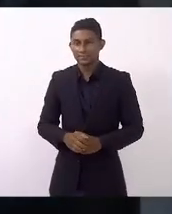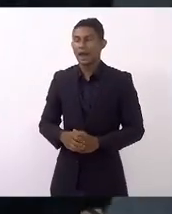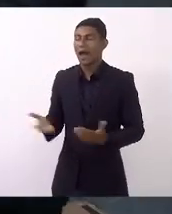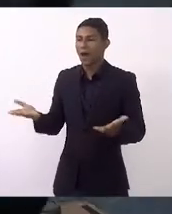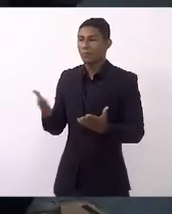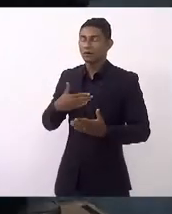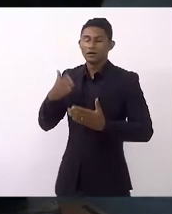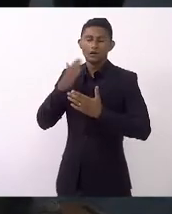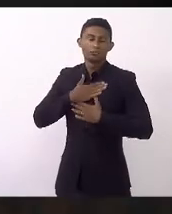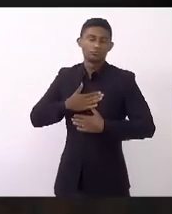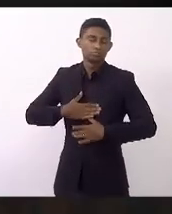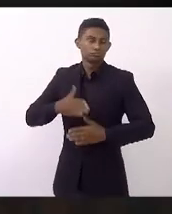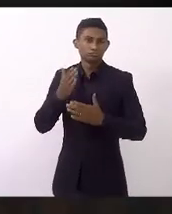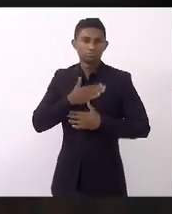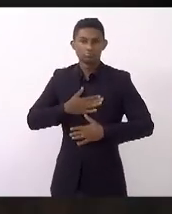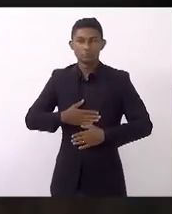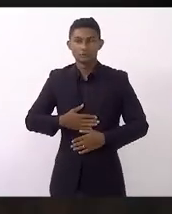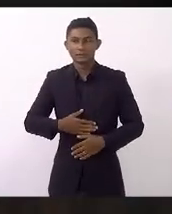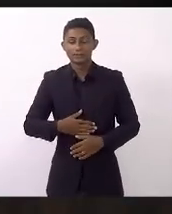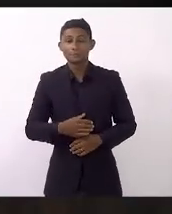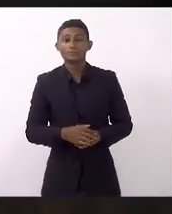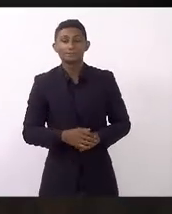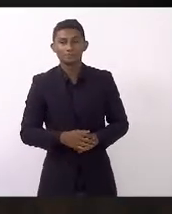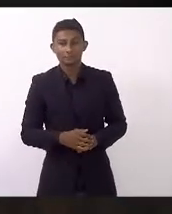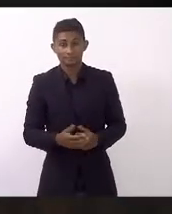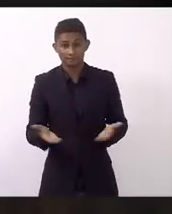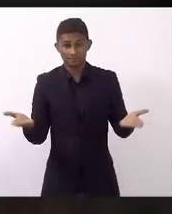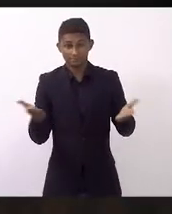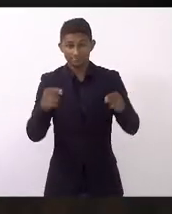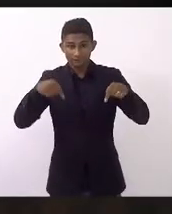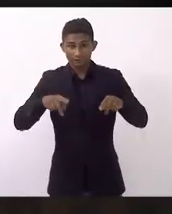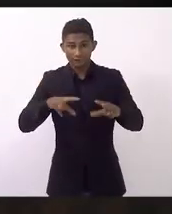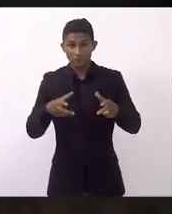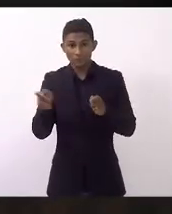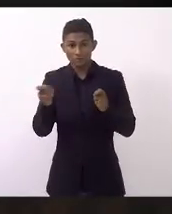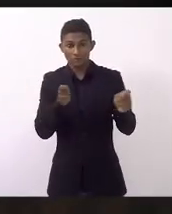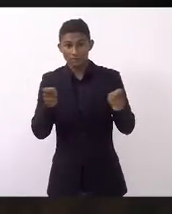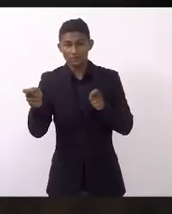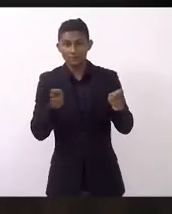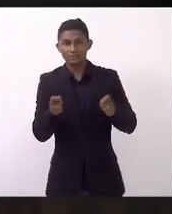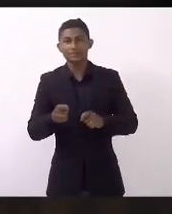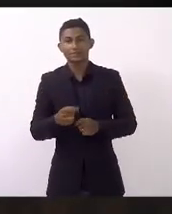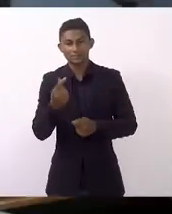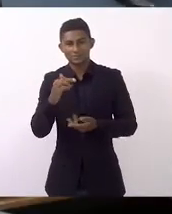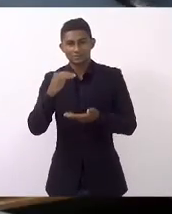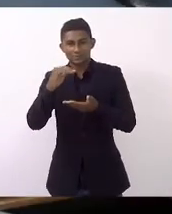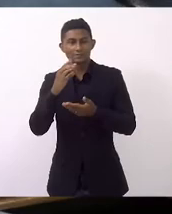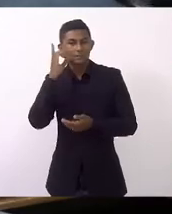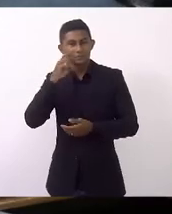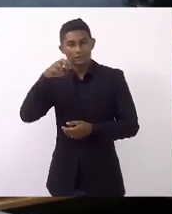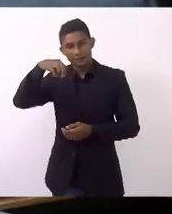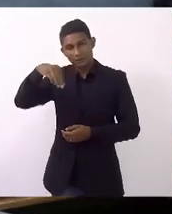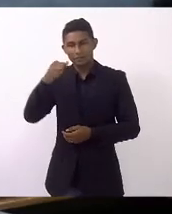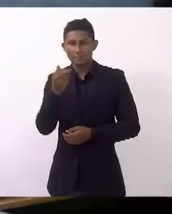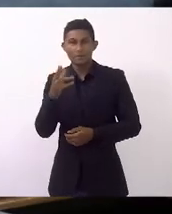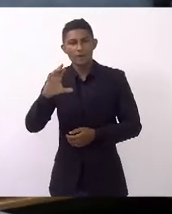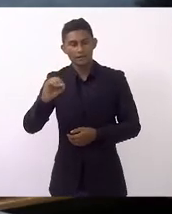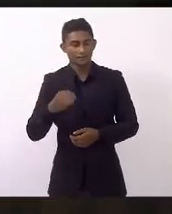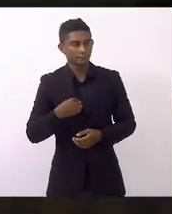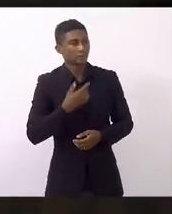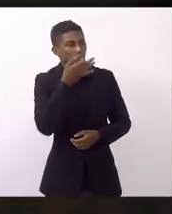apacentado. Sou liderado dos 69. Pela Comissão de Orçamento, Márcio Pacheco. Parecer é favorável,